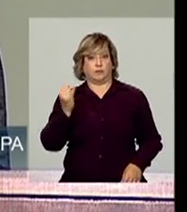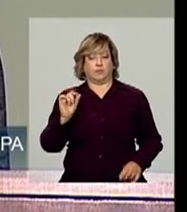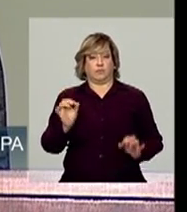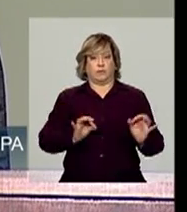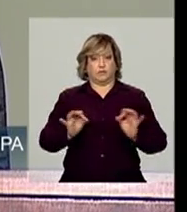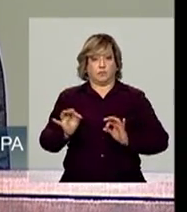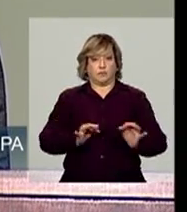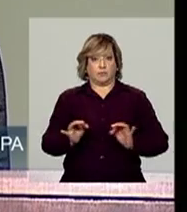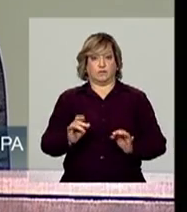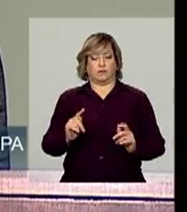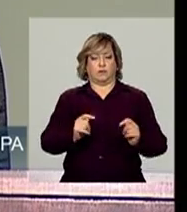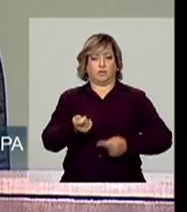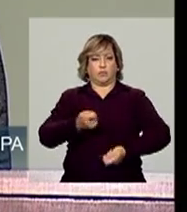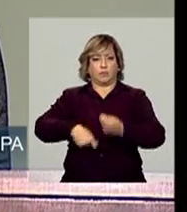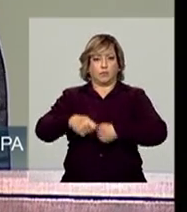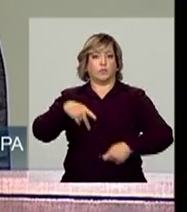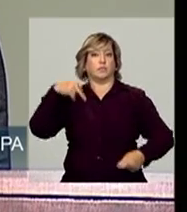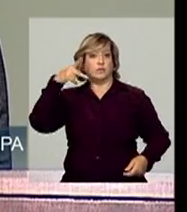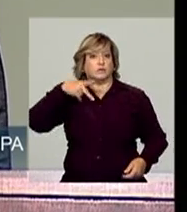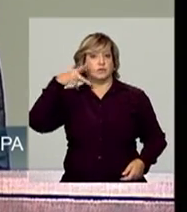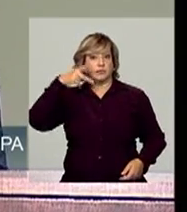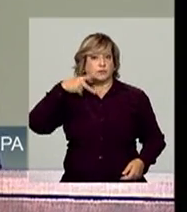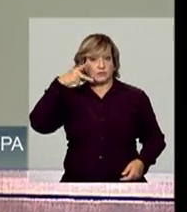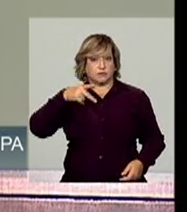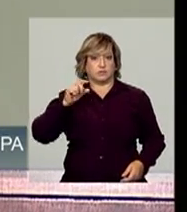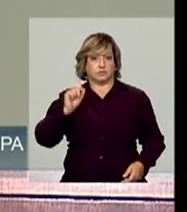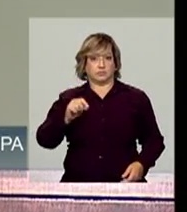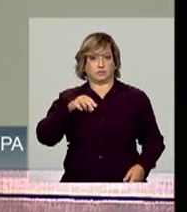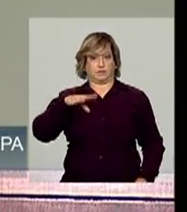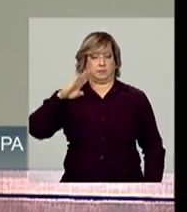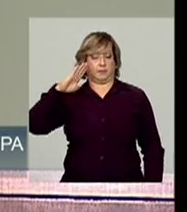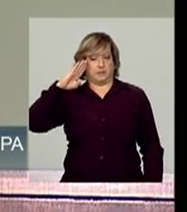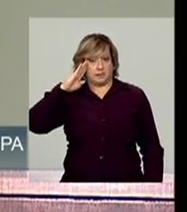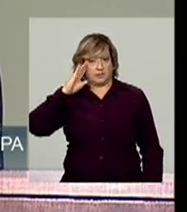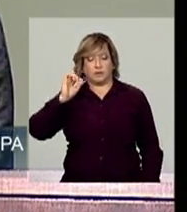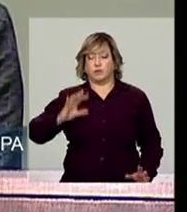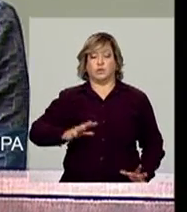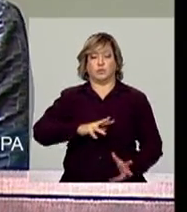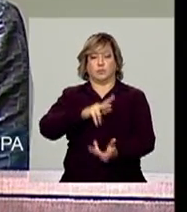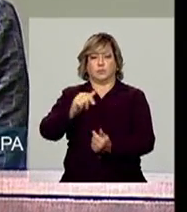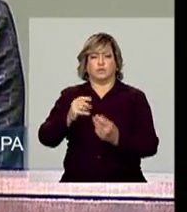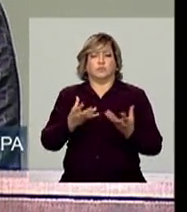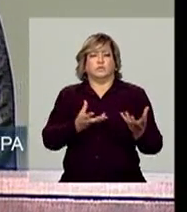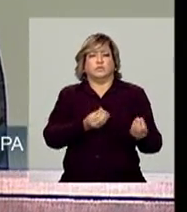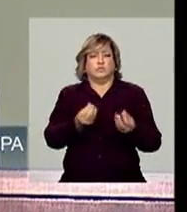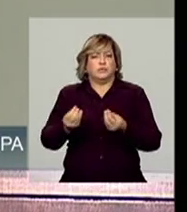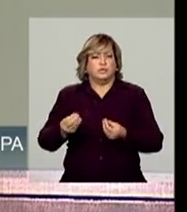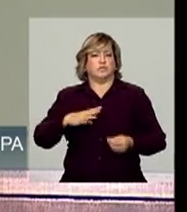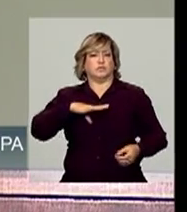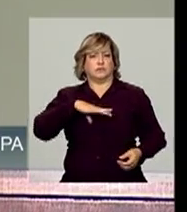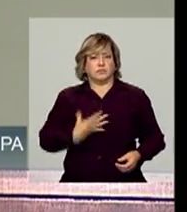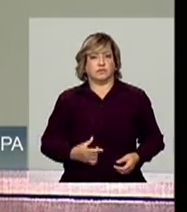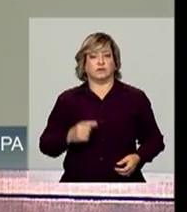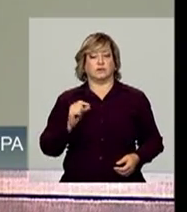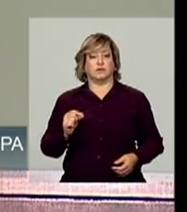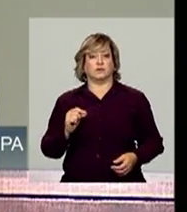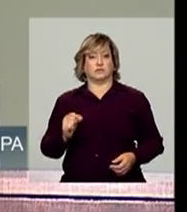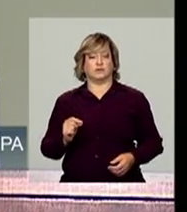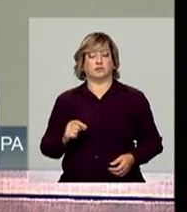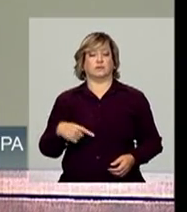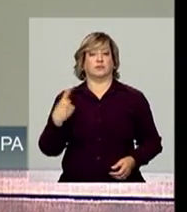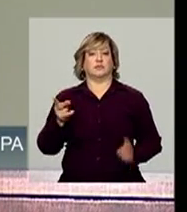econômicos, políticos e militares globais, cheios de desafios que prenunciavam as grandes